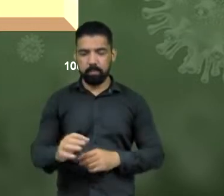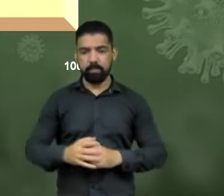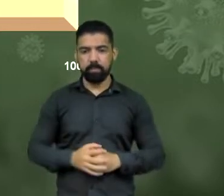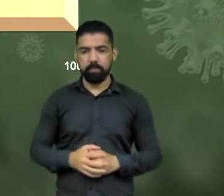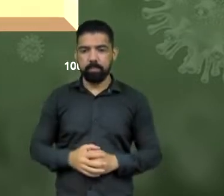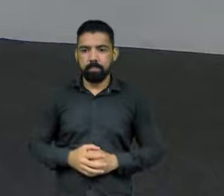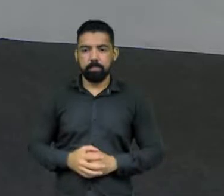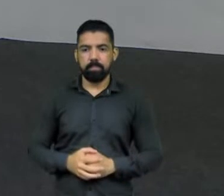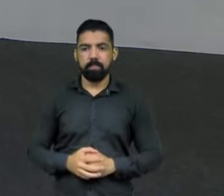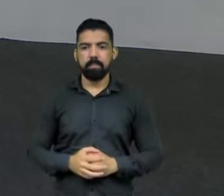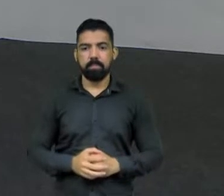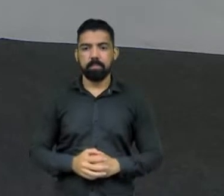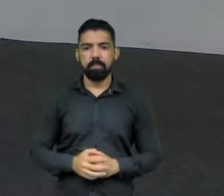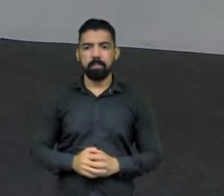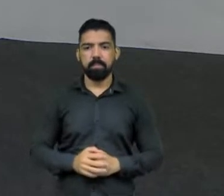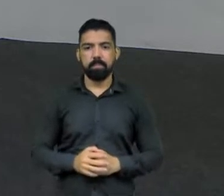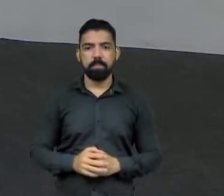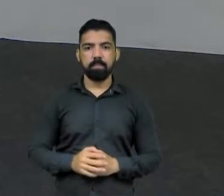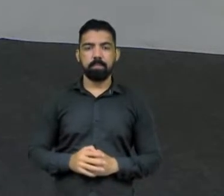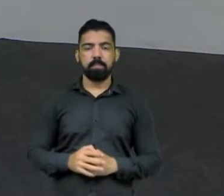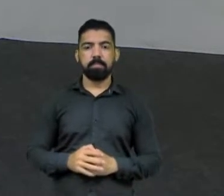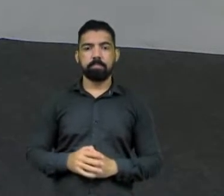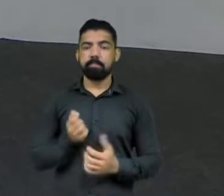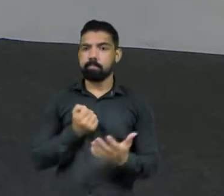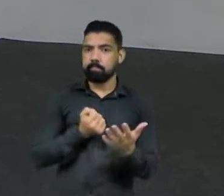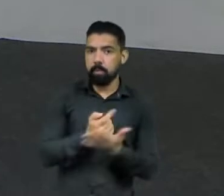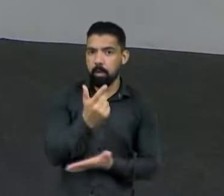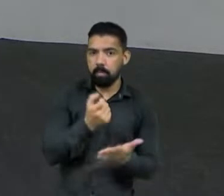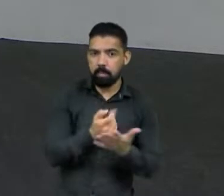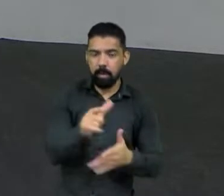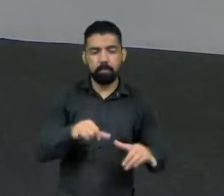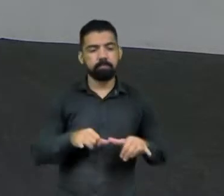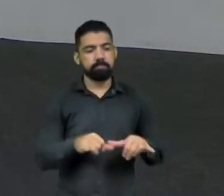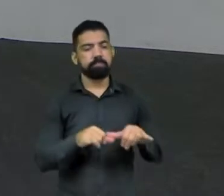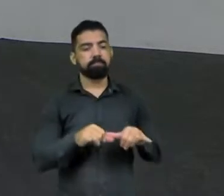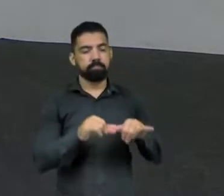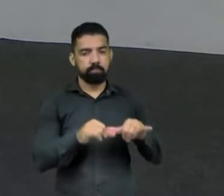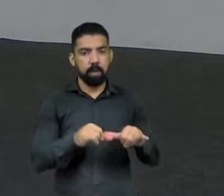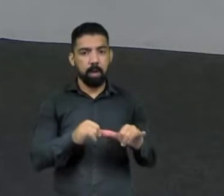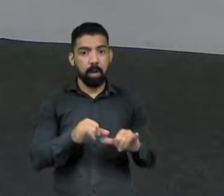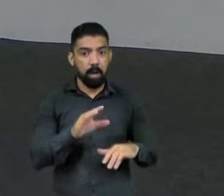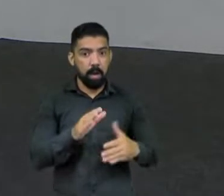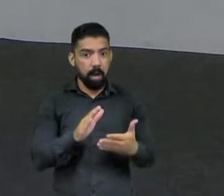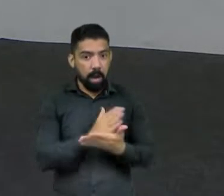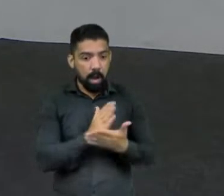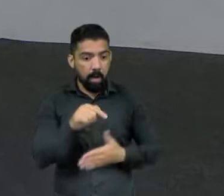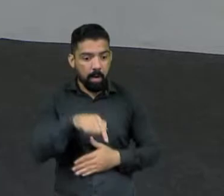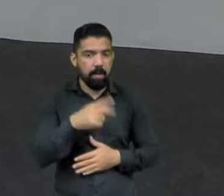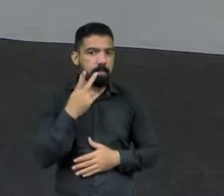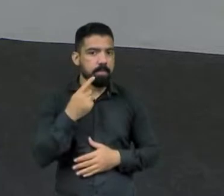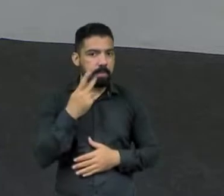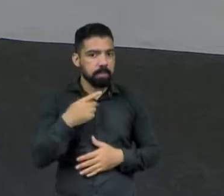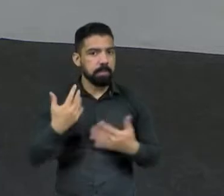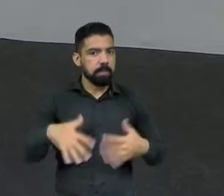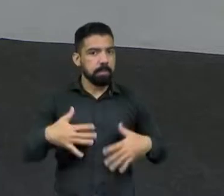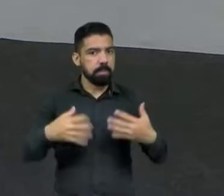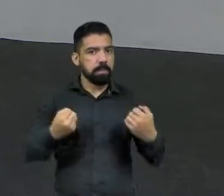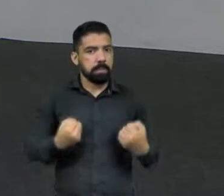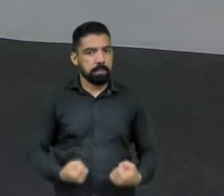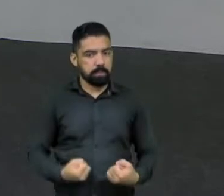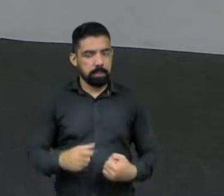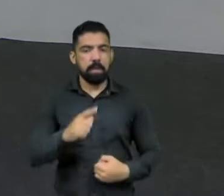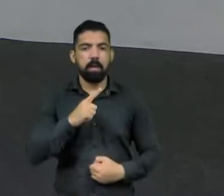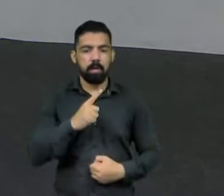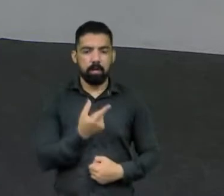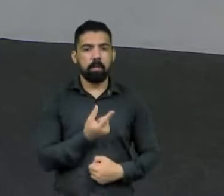72,61%. Comprar alguns itens da cesta básica aqui em Fortaleza está saindo pesado para o consumidor.